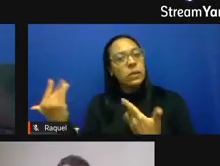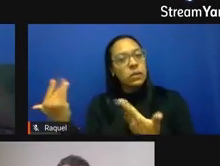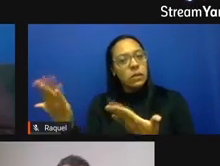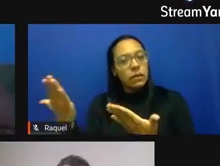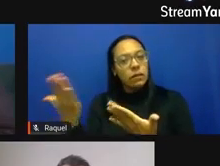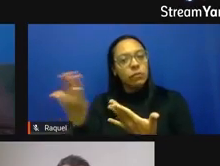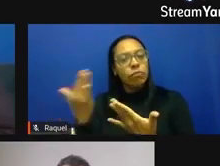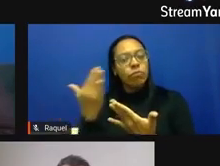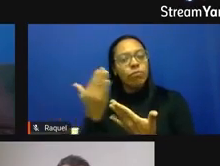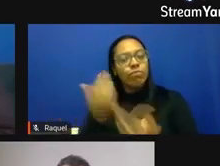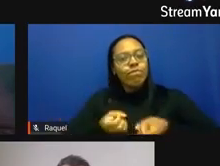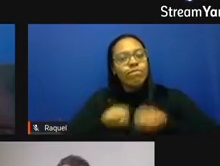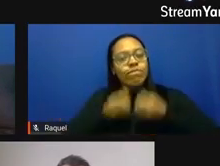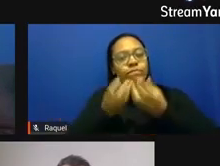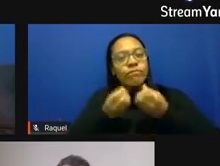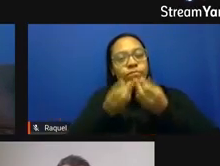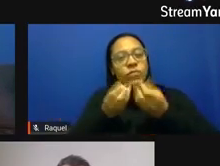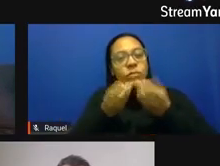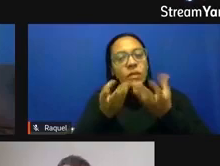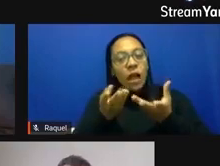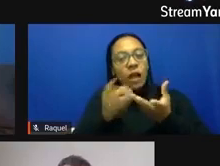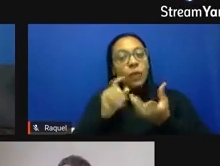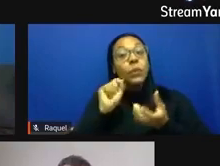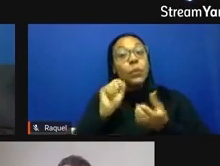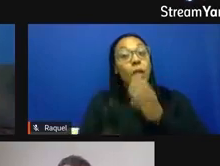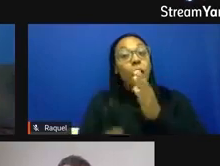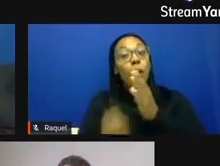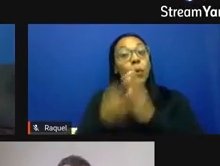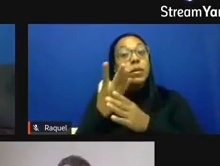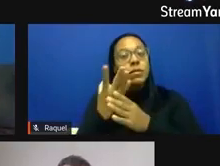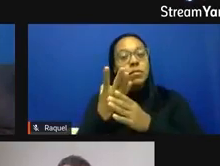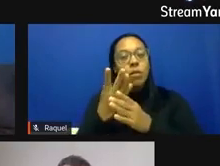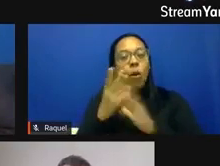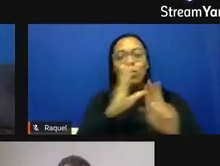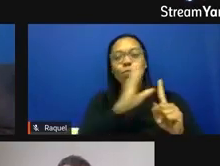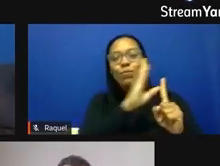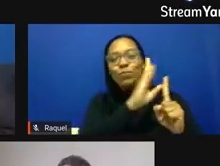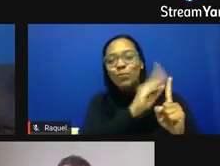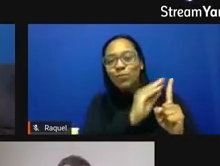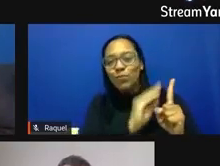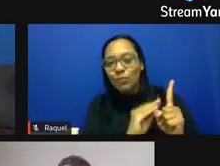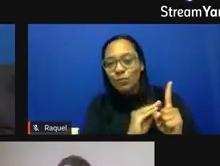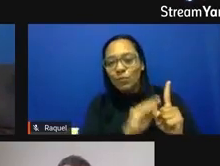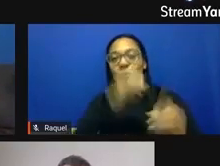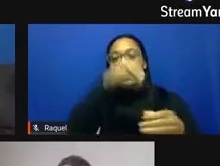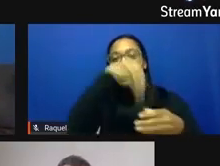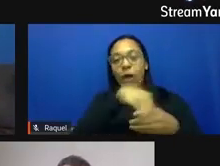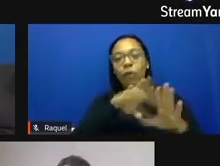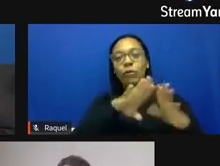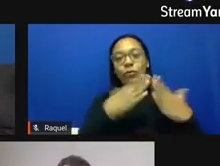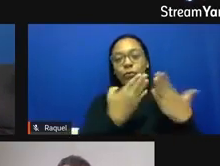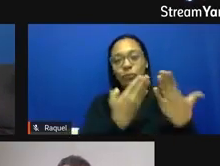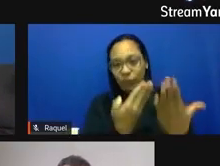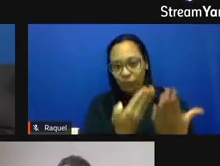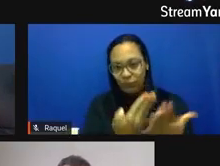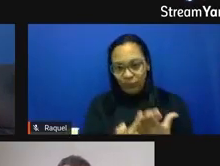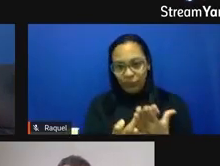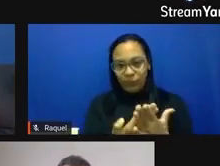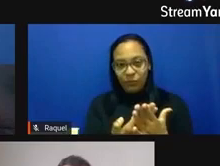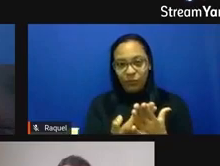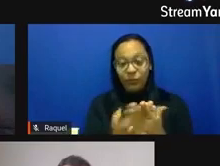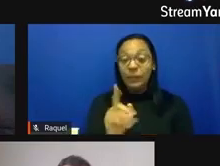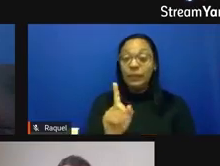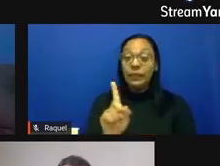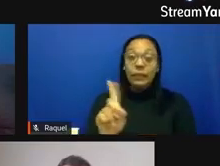e assédio sexual dentro das escolas. Mas, como a gente vinha comentando ontem, isso não